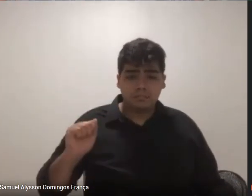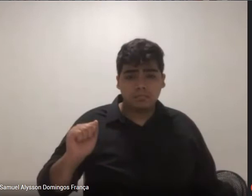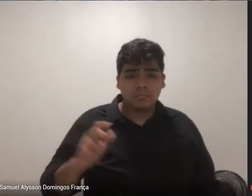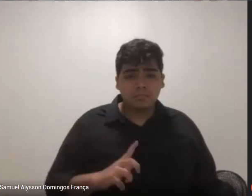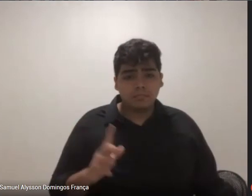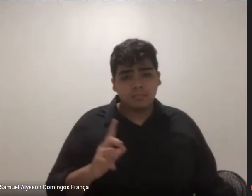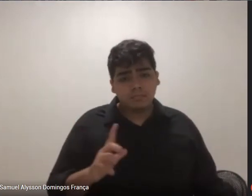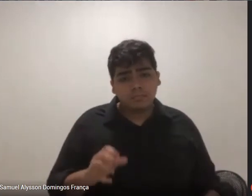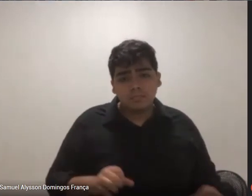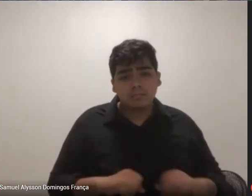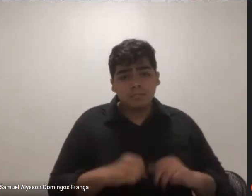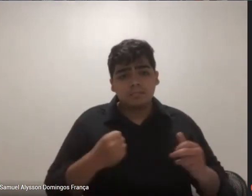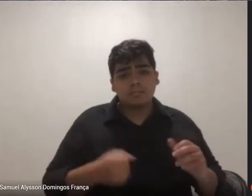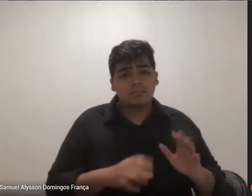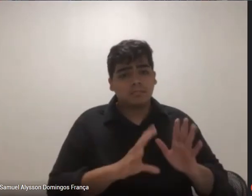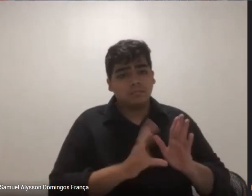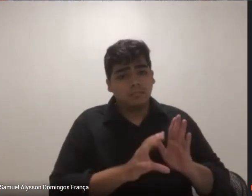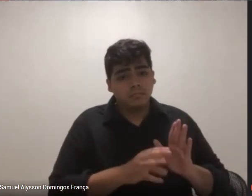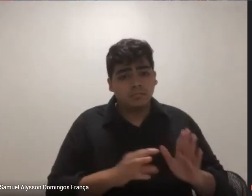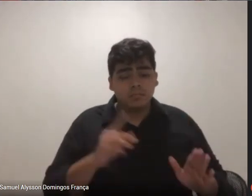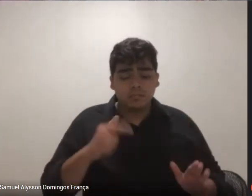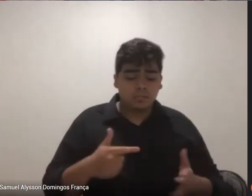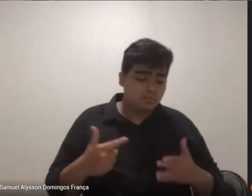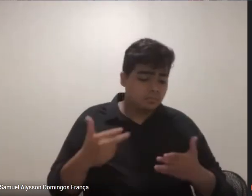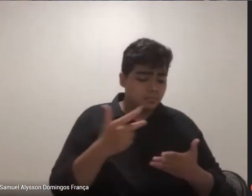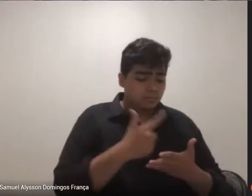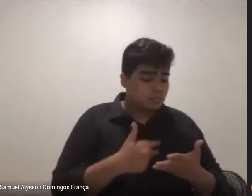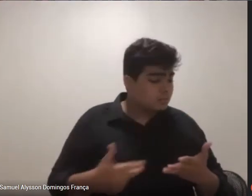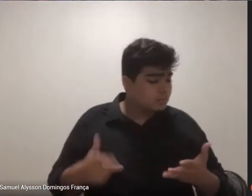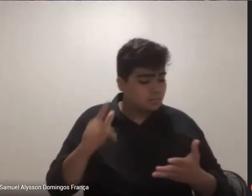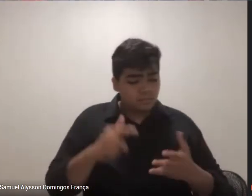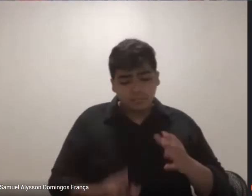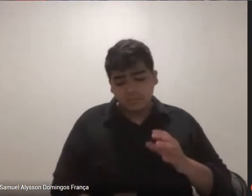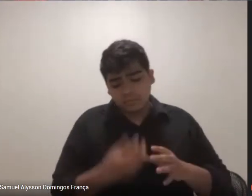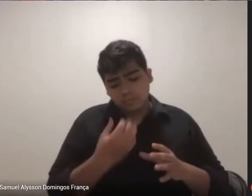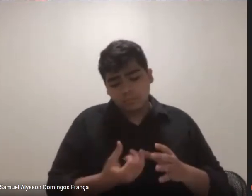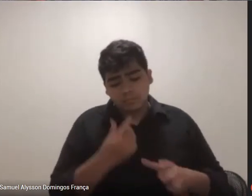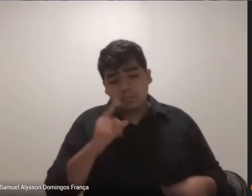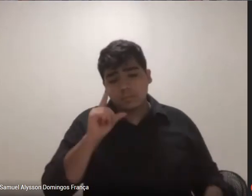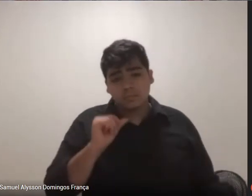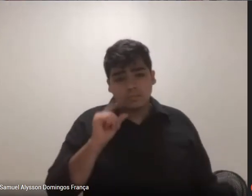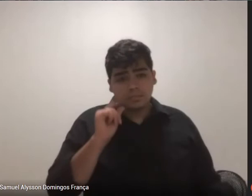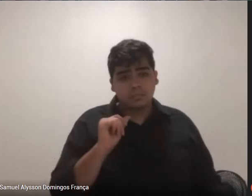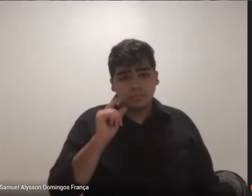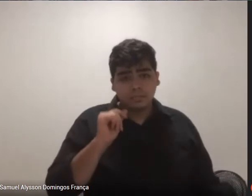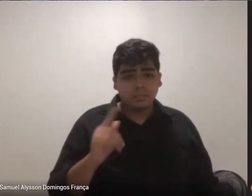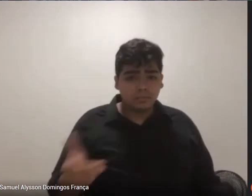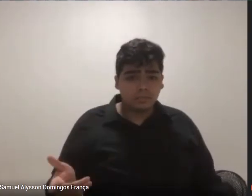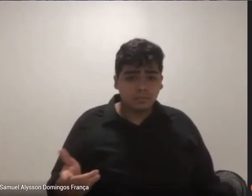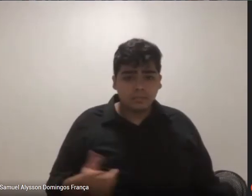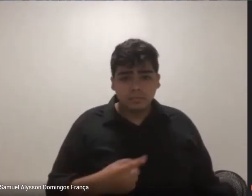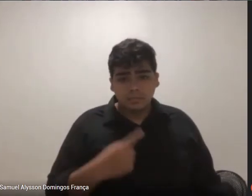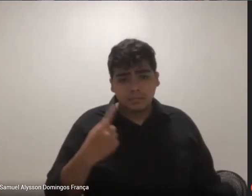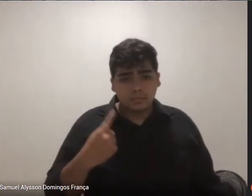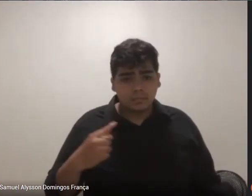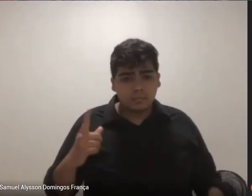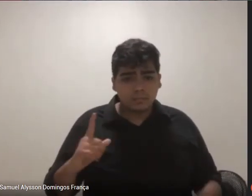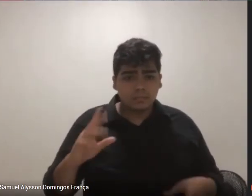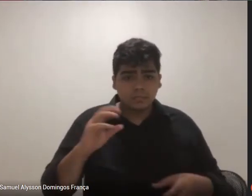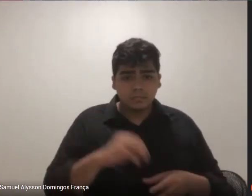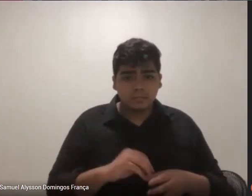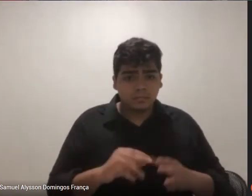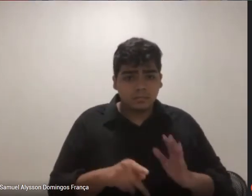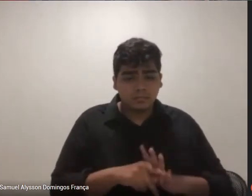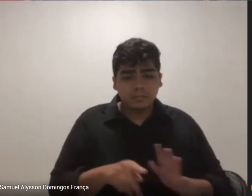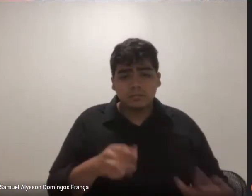quebra esse paradigma de que o desenho é produzido ao lápis, né? Na verdade, a gente entra na questão de produção de dados numéricos, são